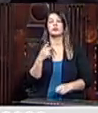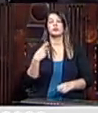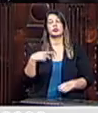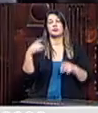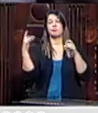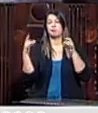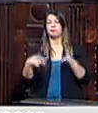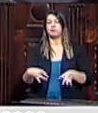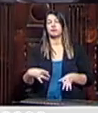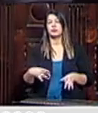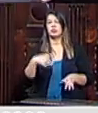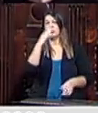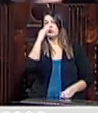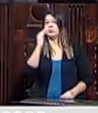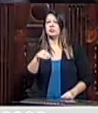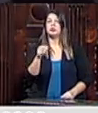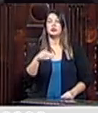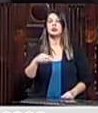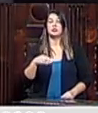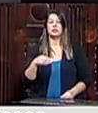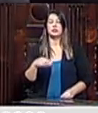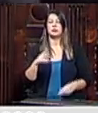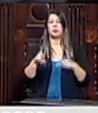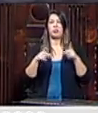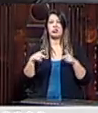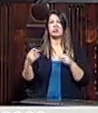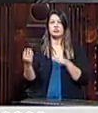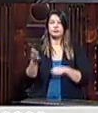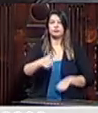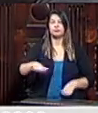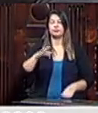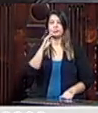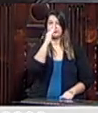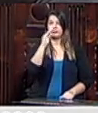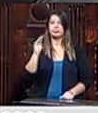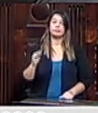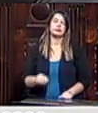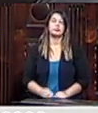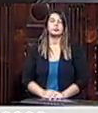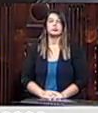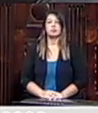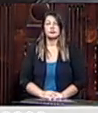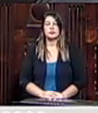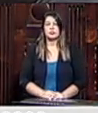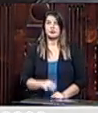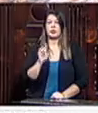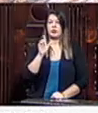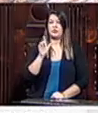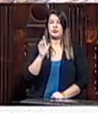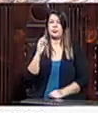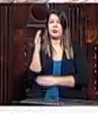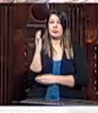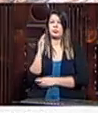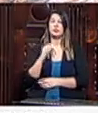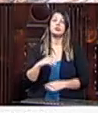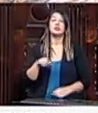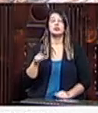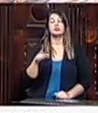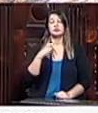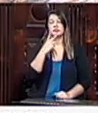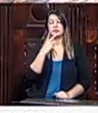abandonada, esquartejada, deixando a população a mim. A declaração de voto. Declaração de voto, deputado Gilberto Palmares. Senhor presidente, eu